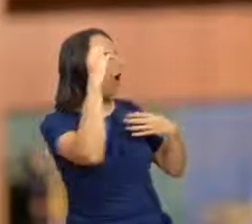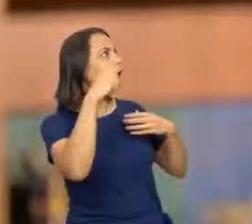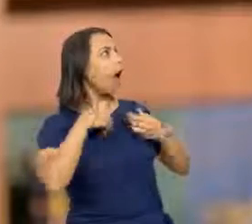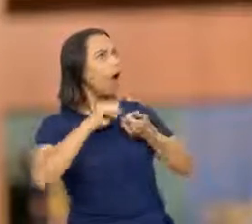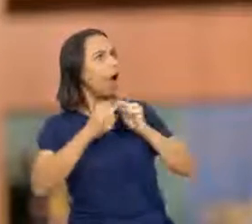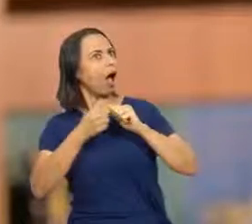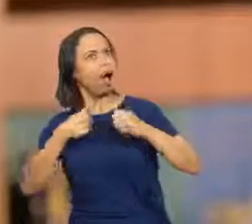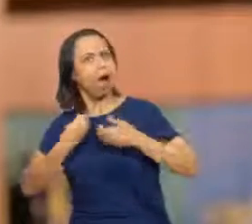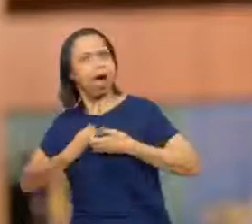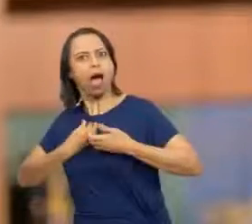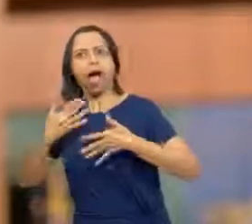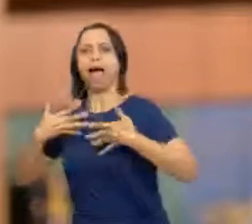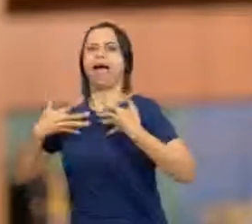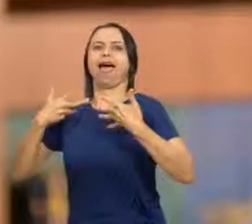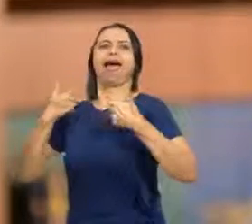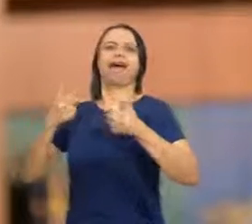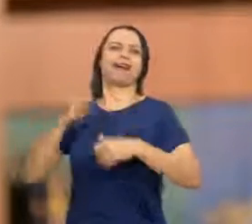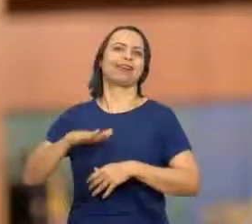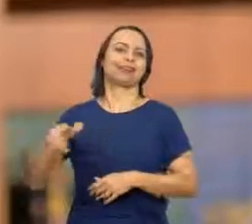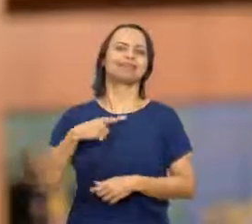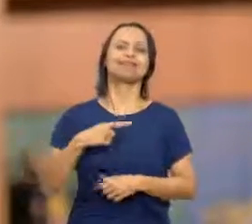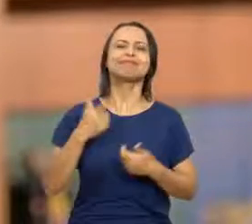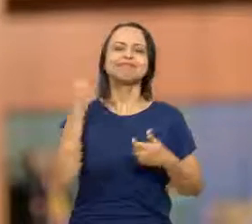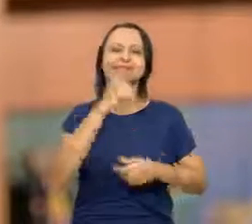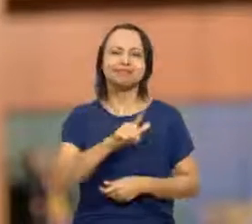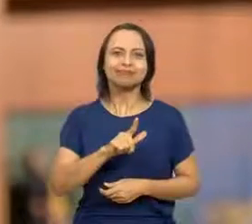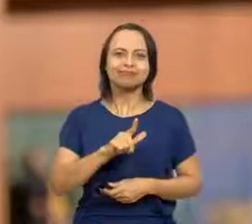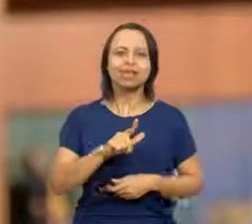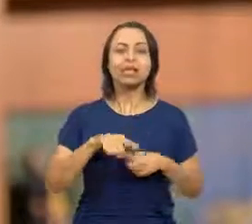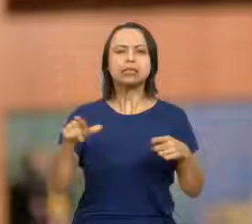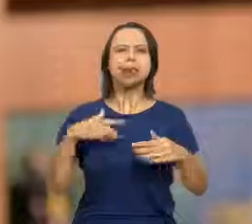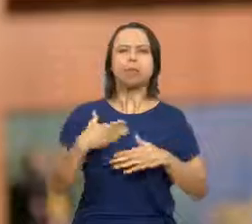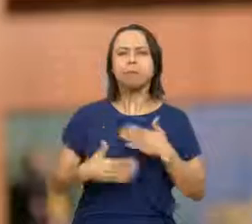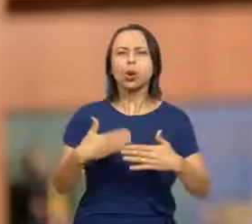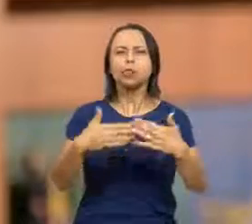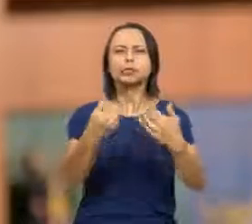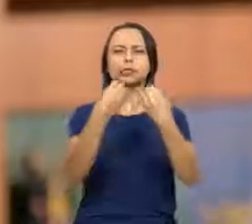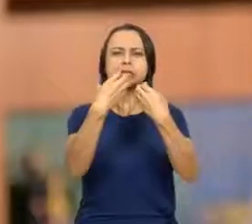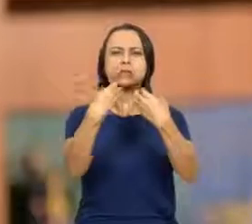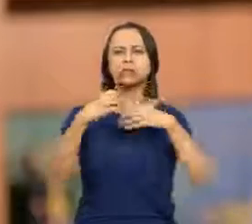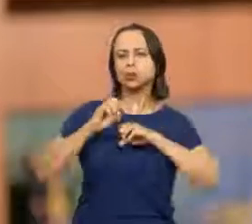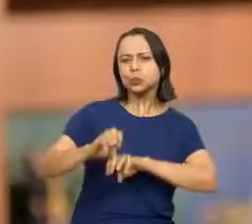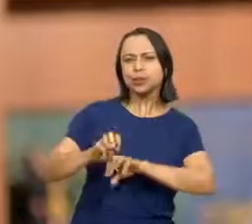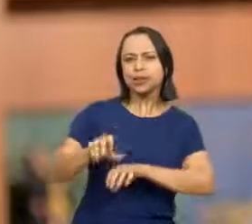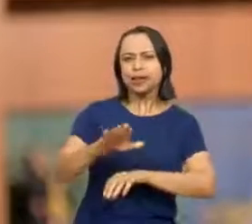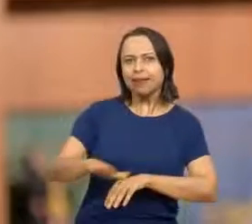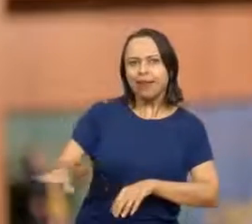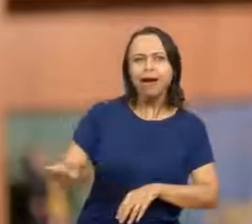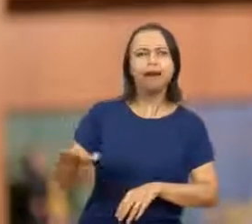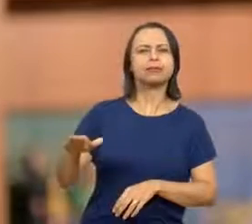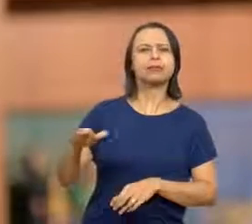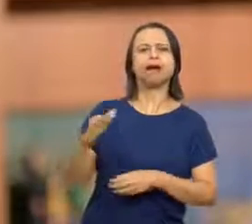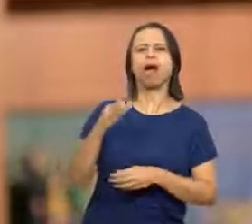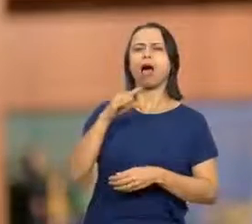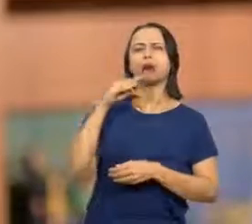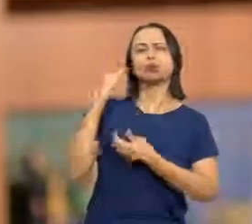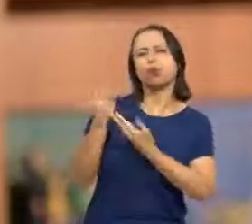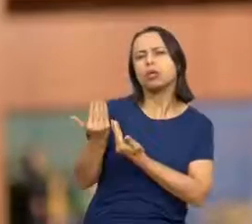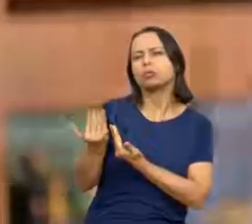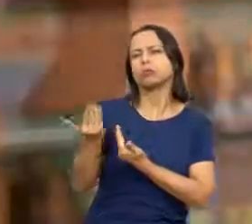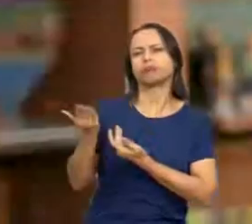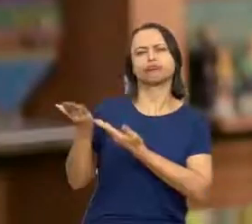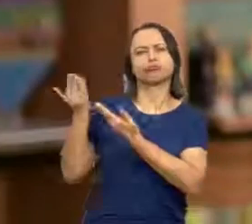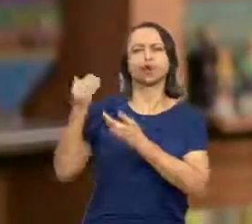crianças. As crianças se entusiasmam com aquilo que elas podem manipular, transformar, modificar no seu dia a dia. Então, o processo de